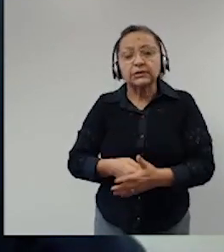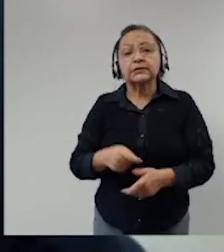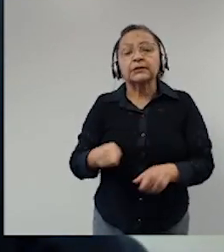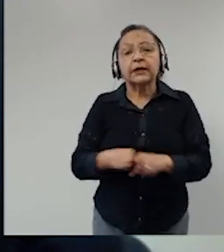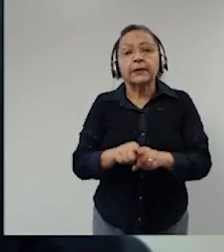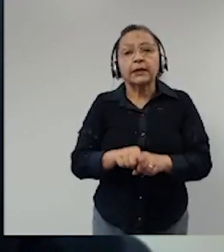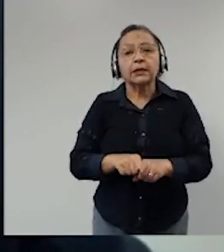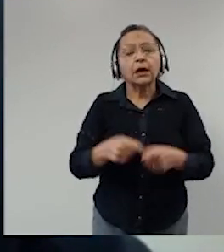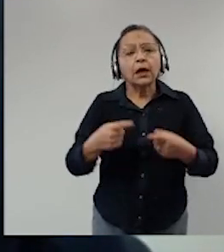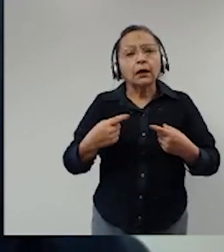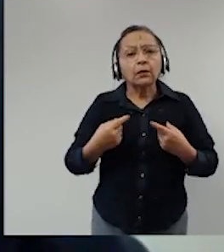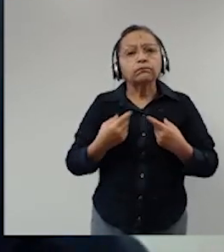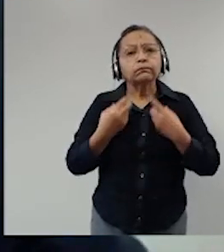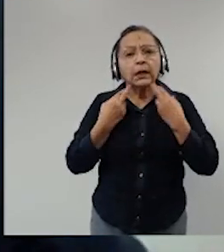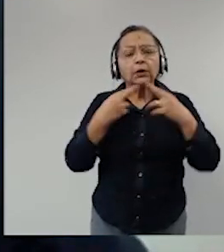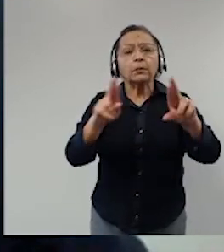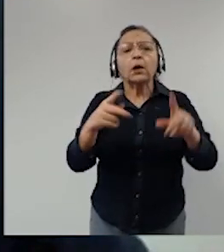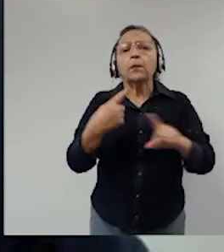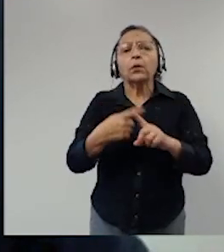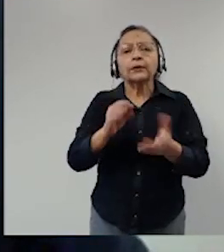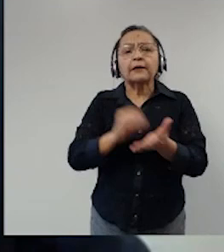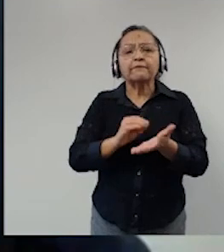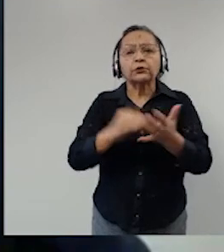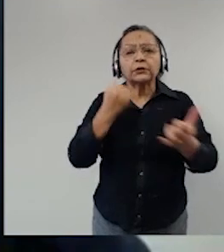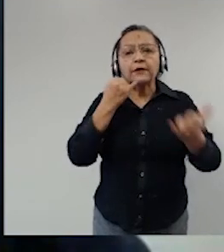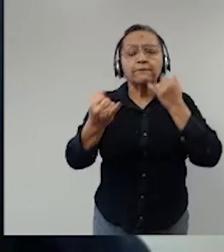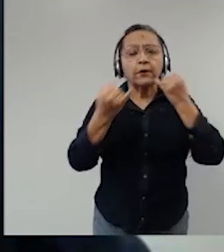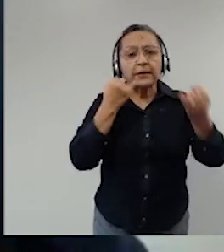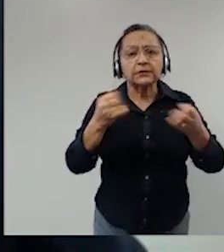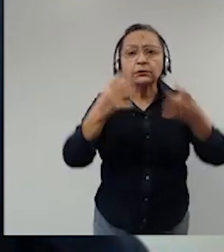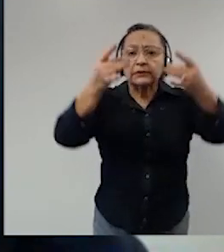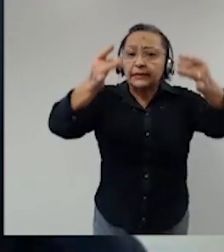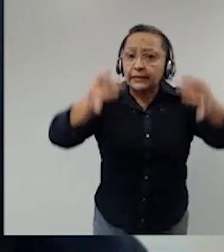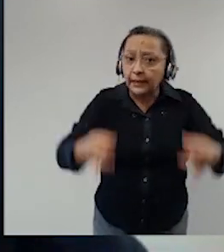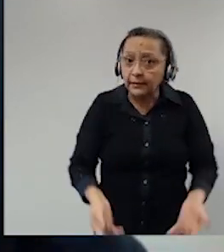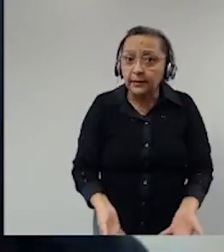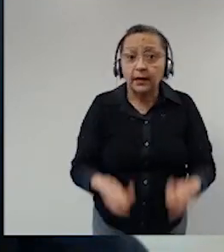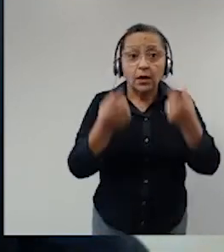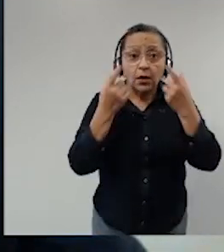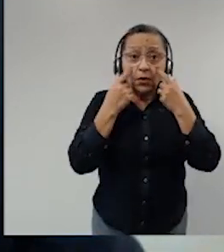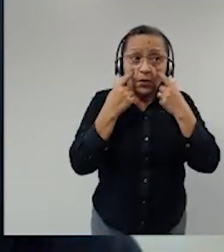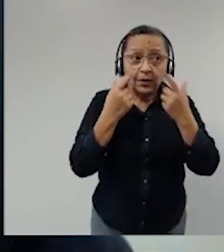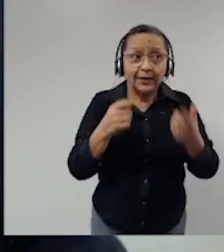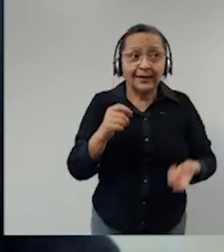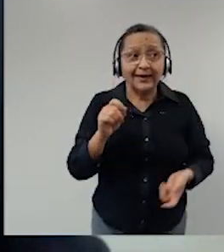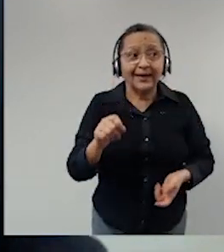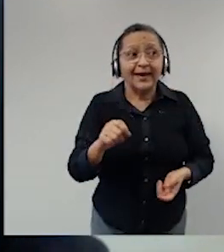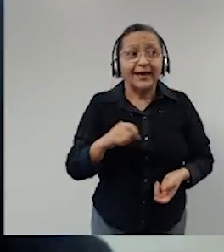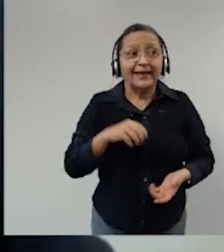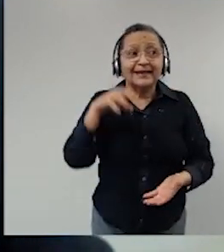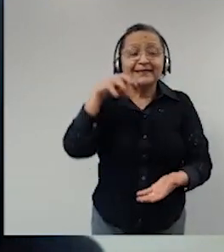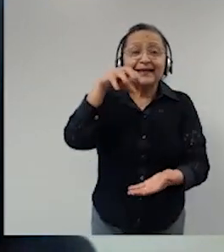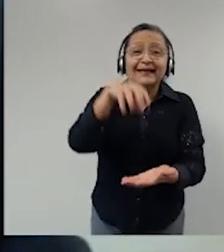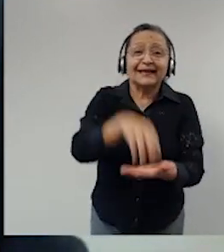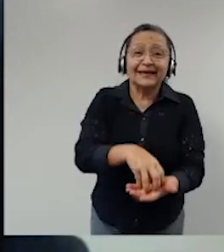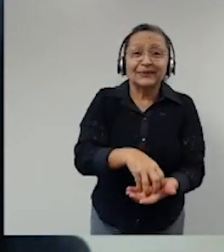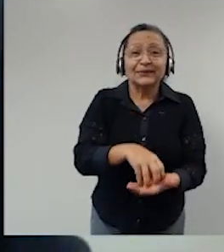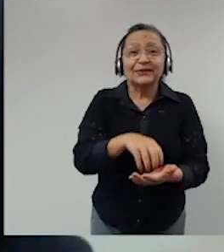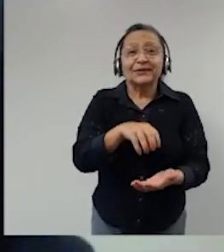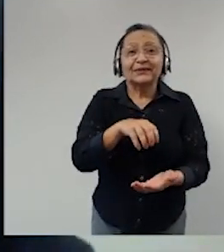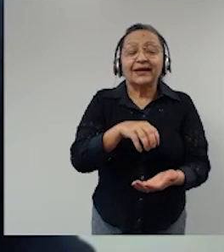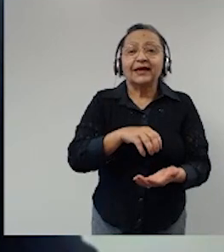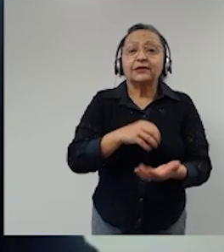inação governamental nesse ponto da informação mais detalhada. Vejam que a própria centralização dos dados, dos